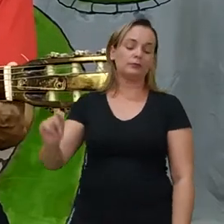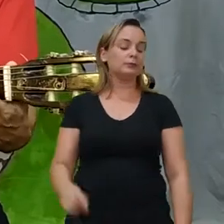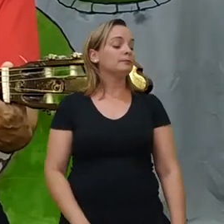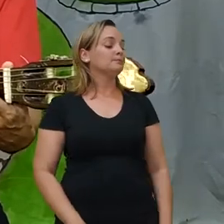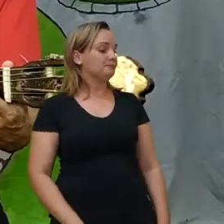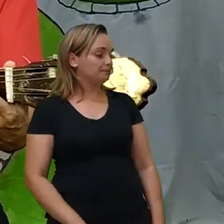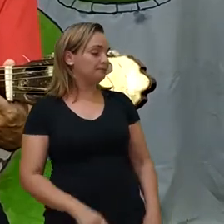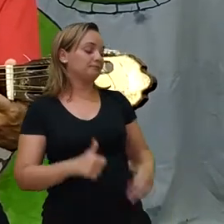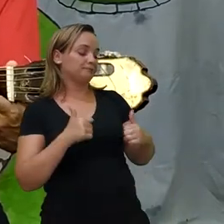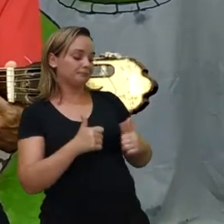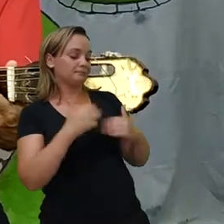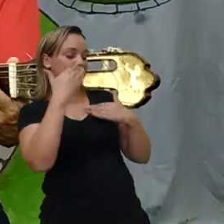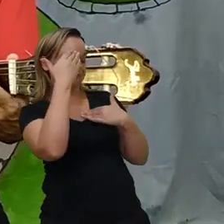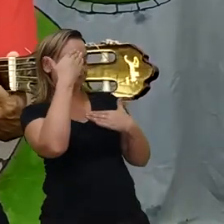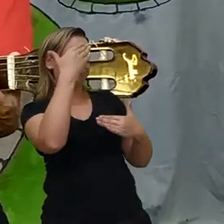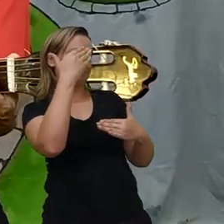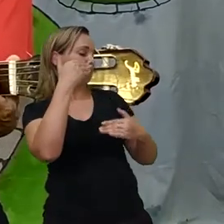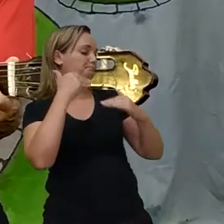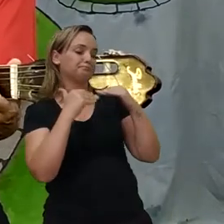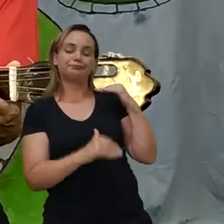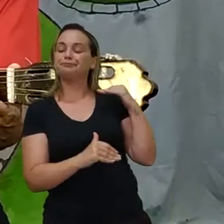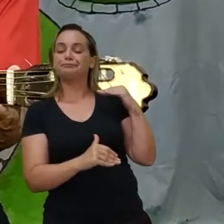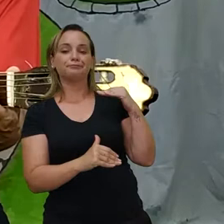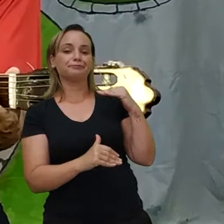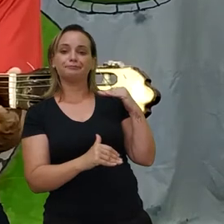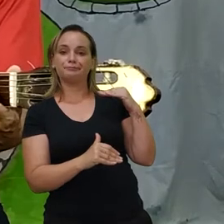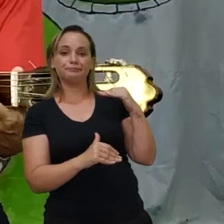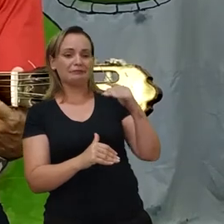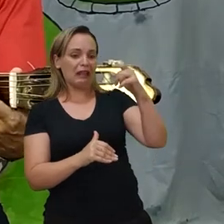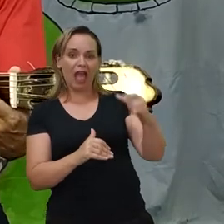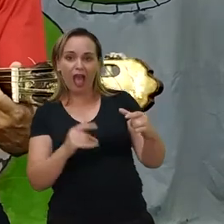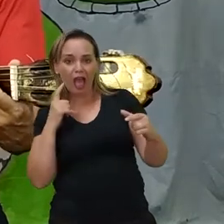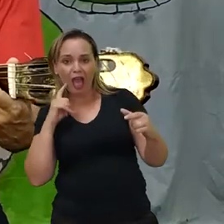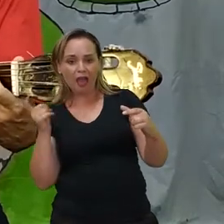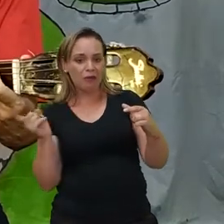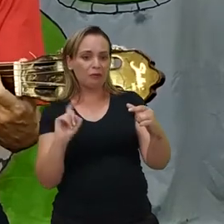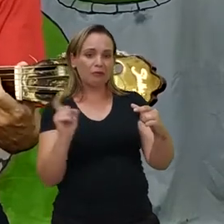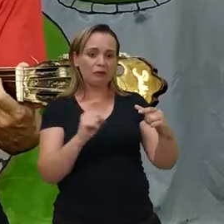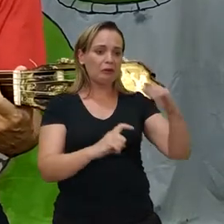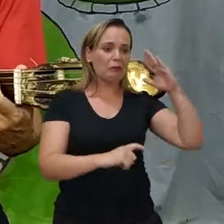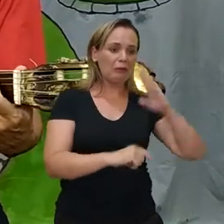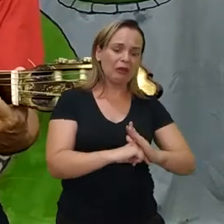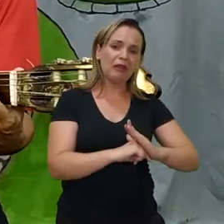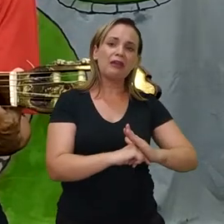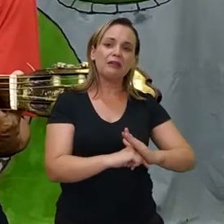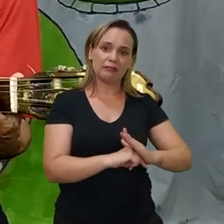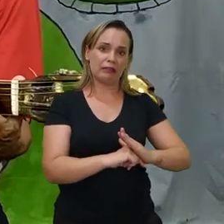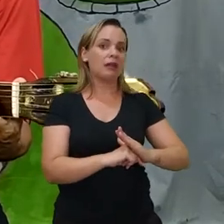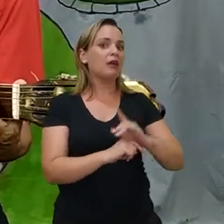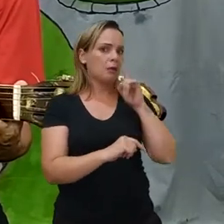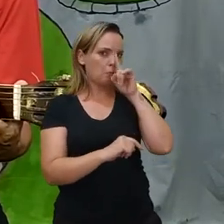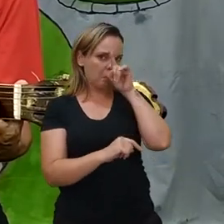muito agradecido, mas não posso concordar. Ratoeira é um perigo, ela pode te